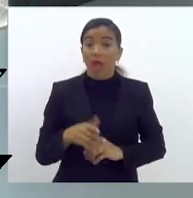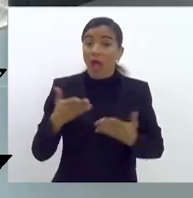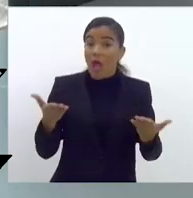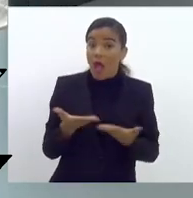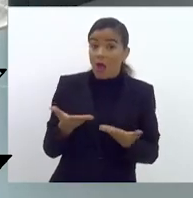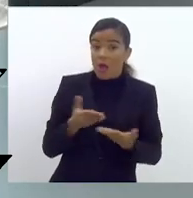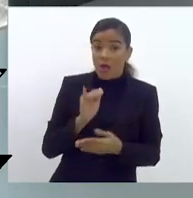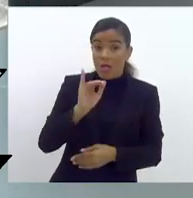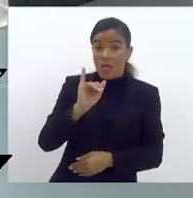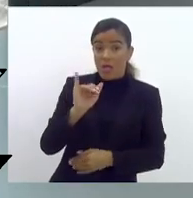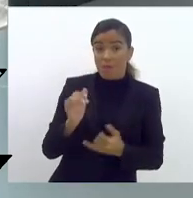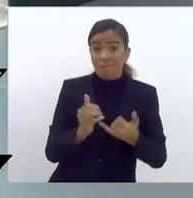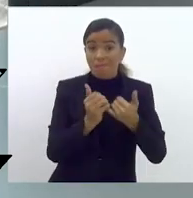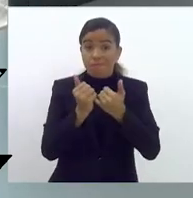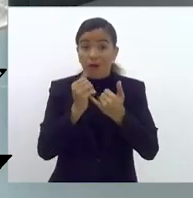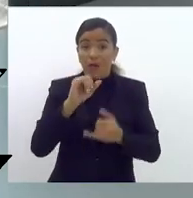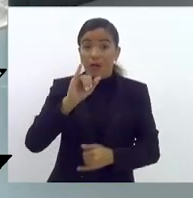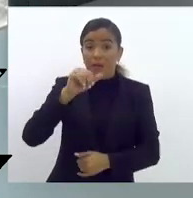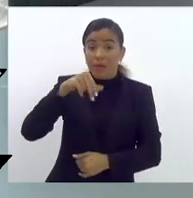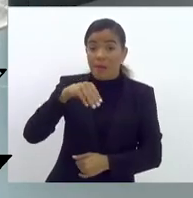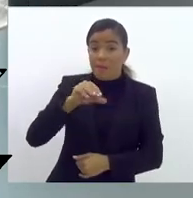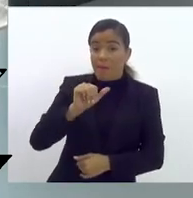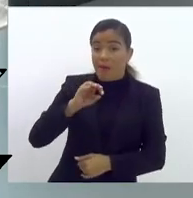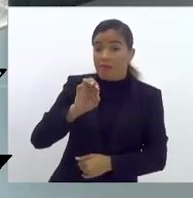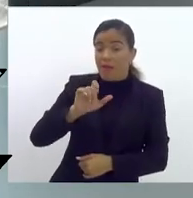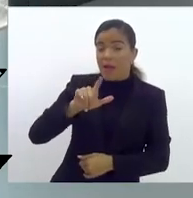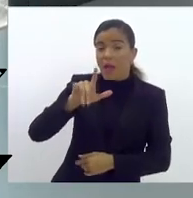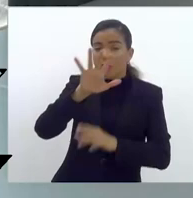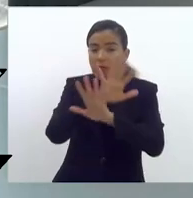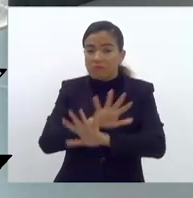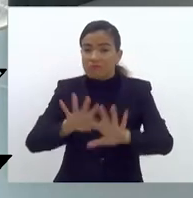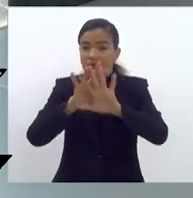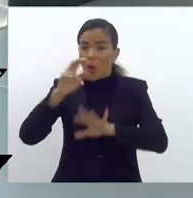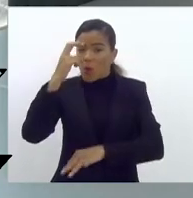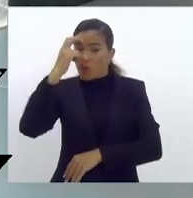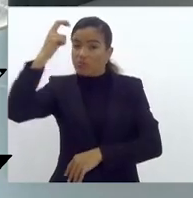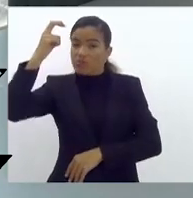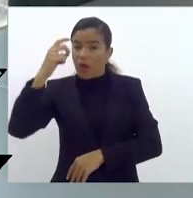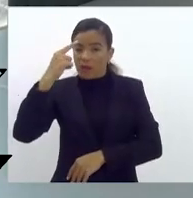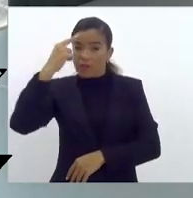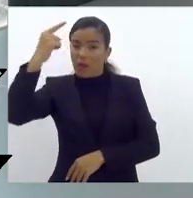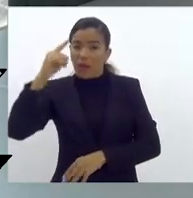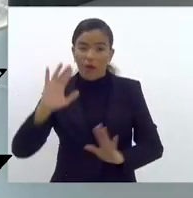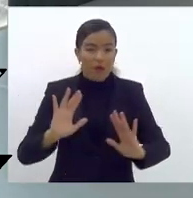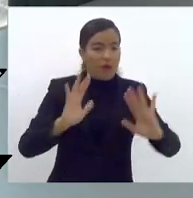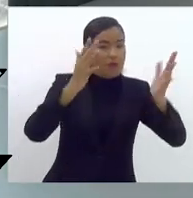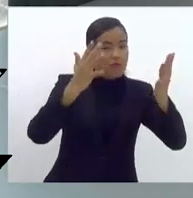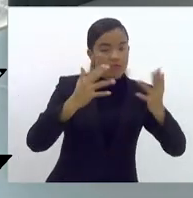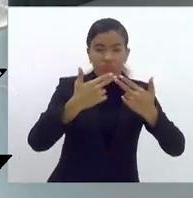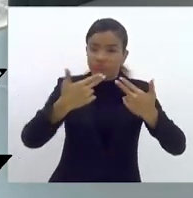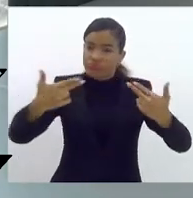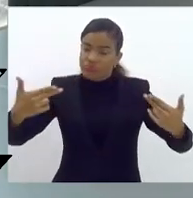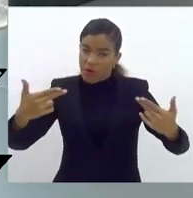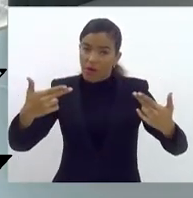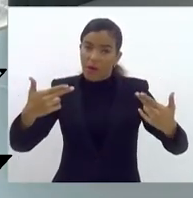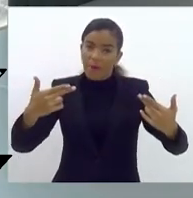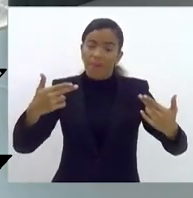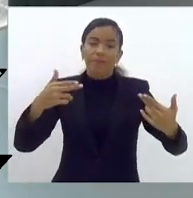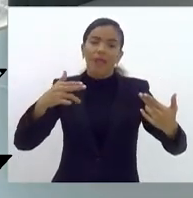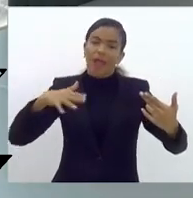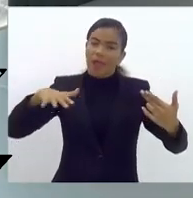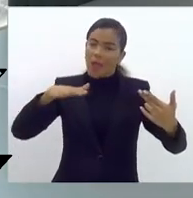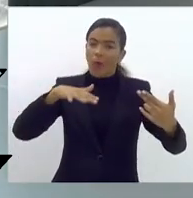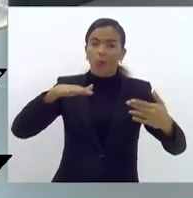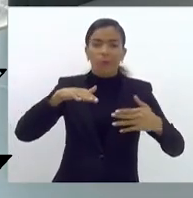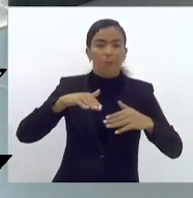bem imaterial que é só um aspecto cultural uma ideia um uma festa ou algo do tipo é algo muito